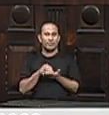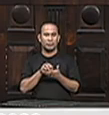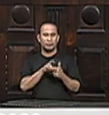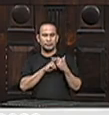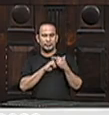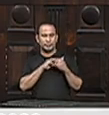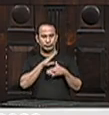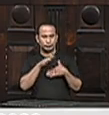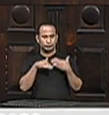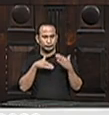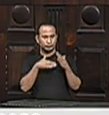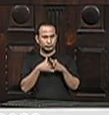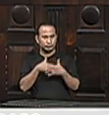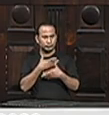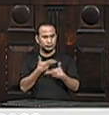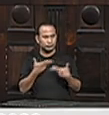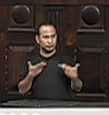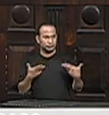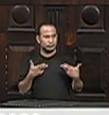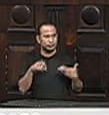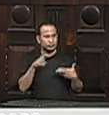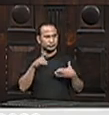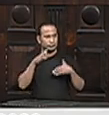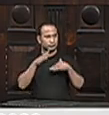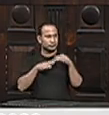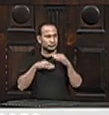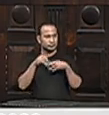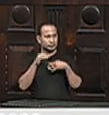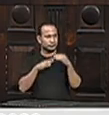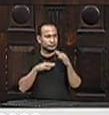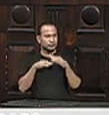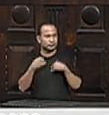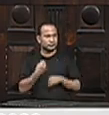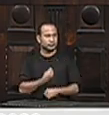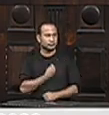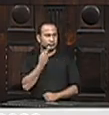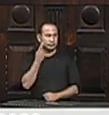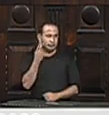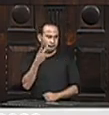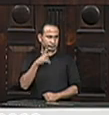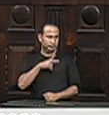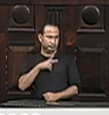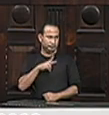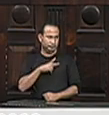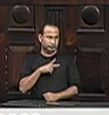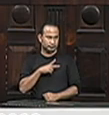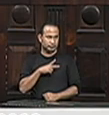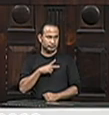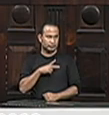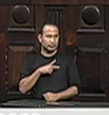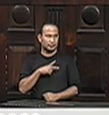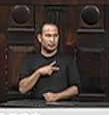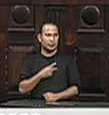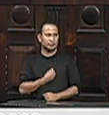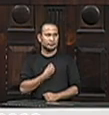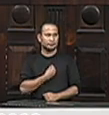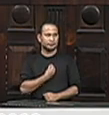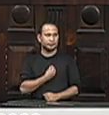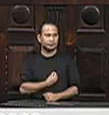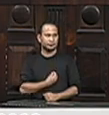tentar derrubar esta liminar e consegue a derrubada dela. Quer dizer, como o Executivo, como sempre, indo na